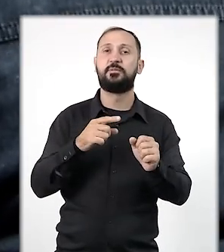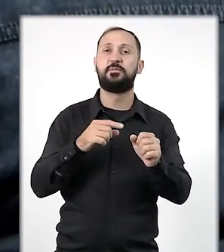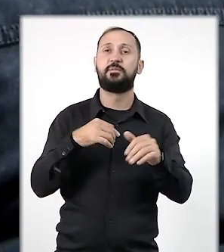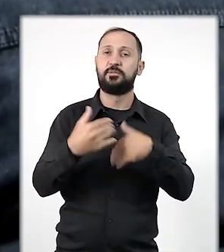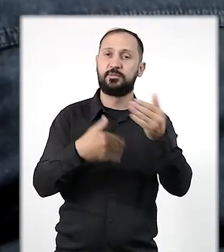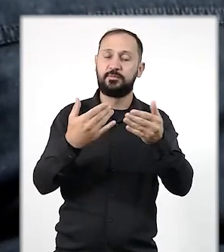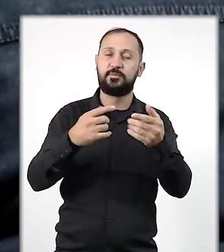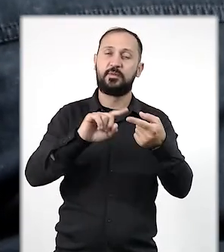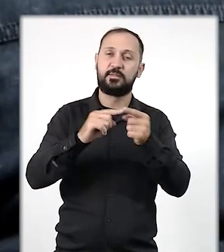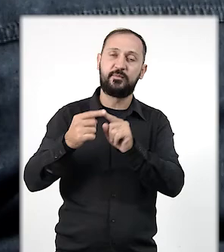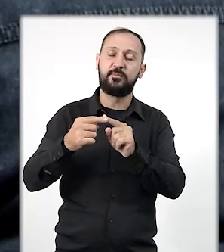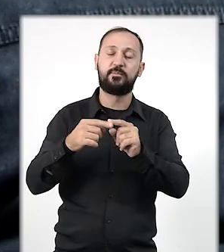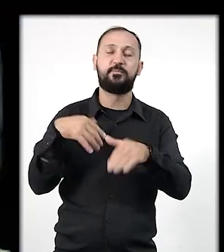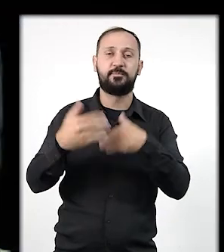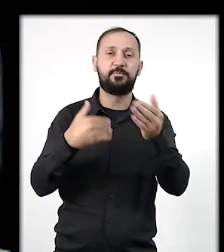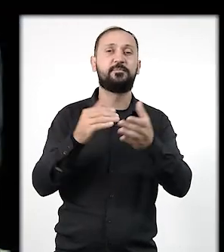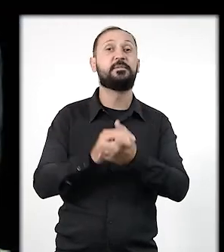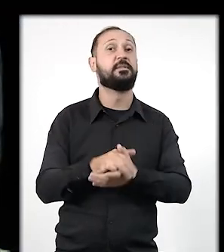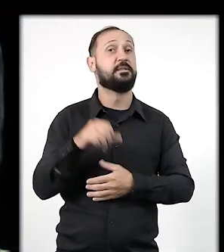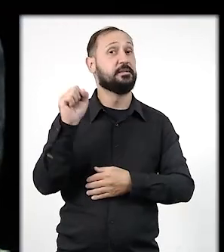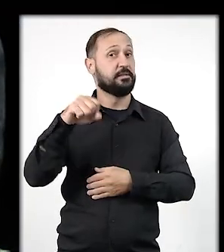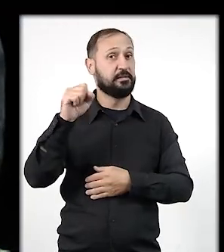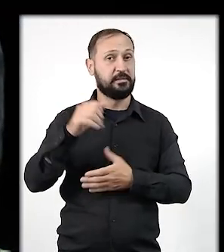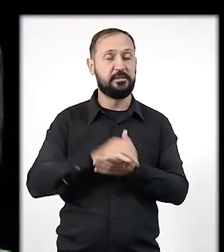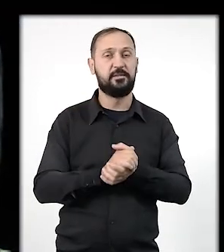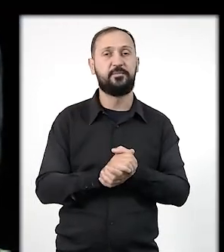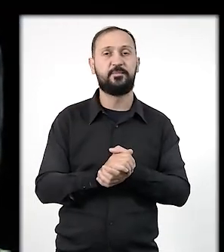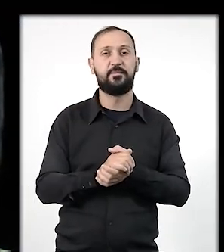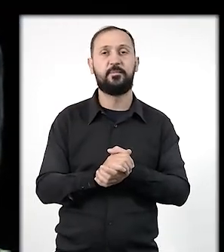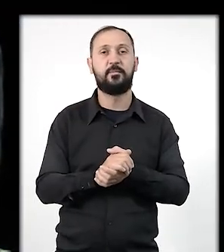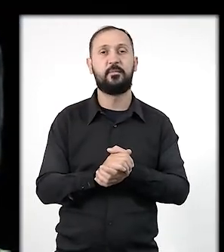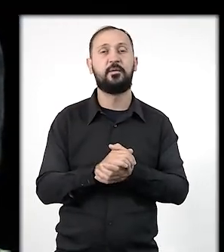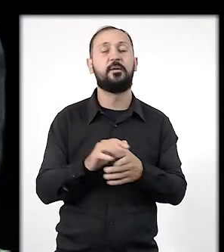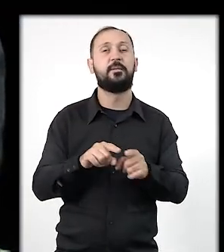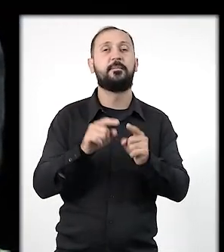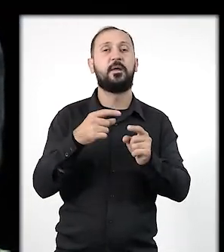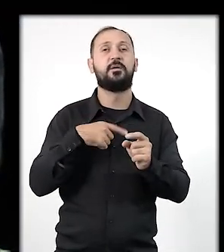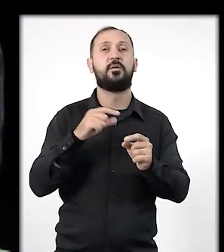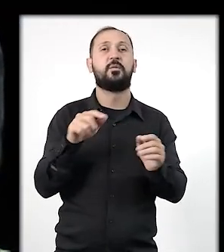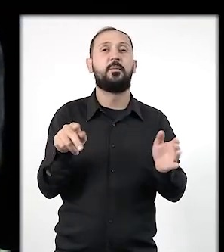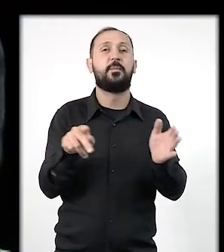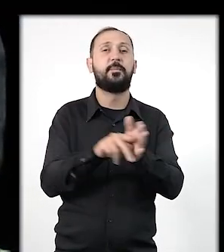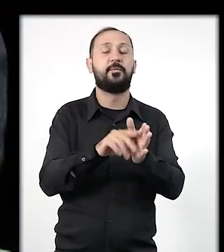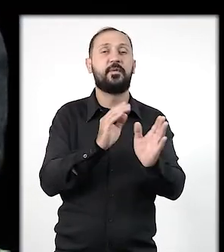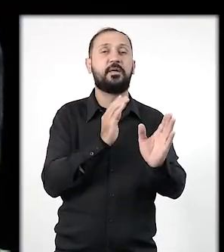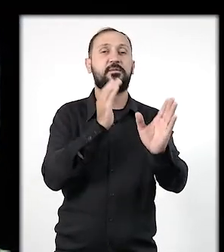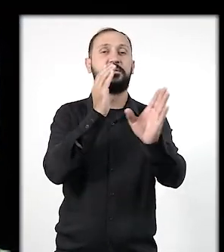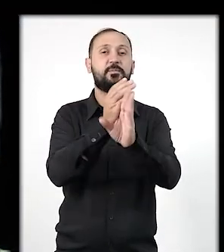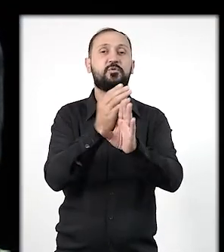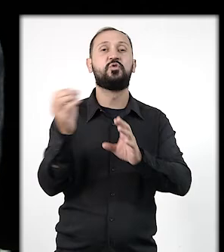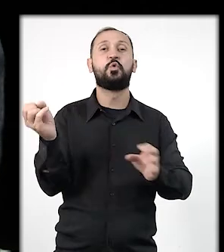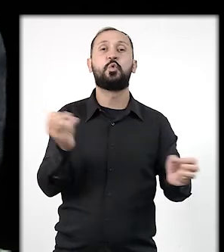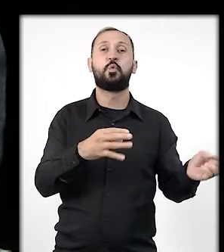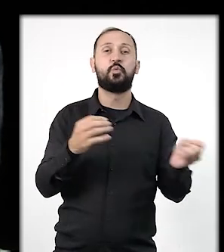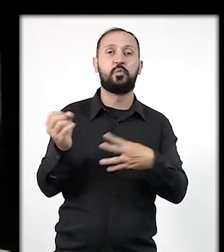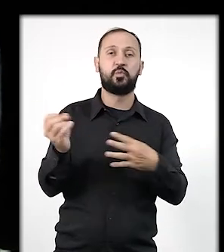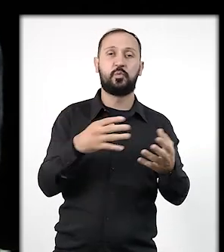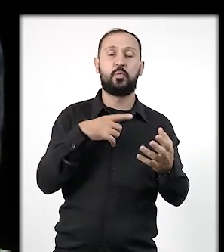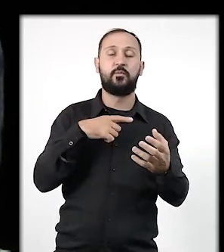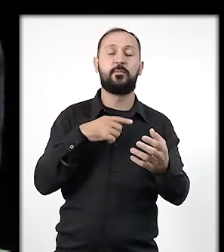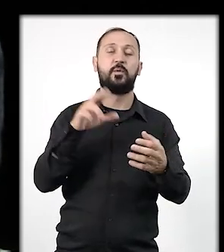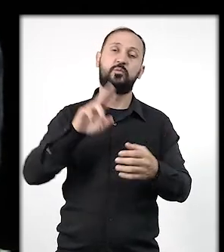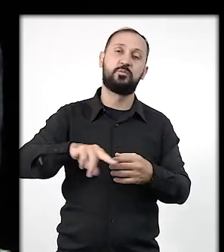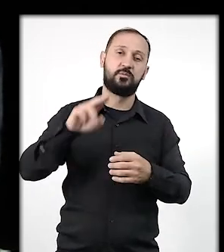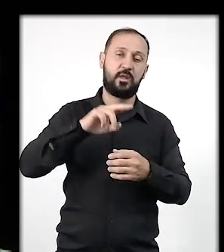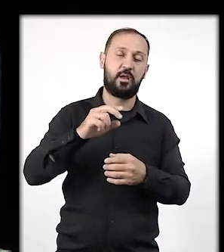dessa ferramenta, né? Exatamente, né? Tanto o desenvolvimento do ferramental quanto a descoberta de novos desdobramentos utilizando